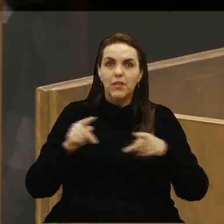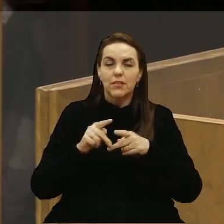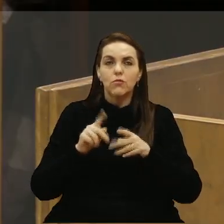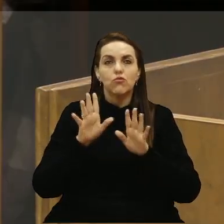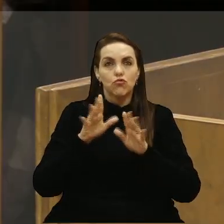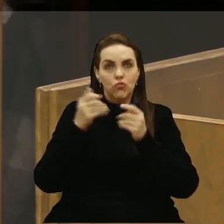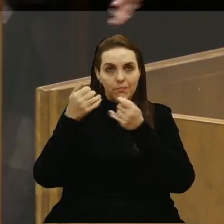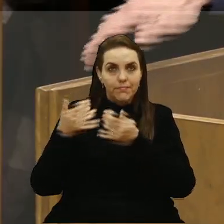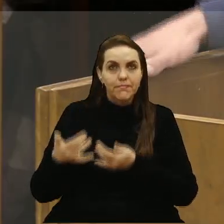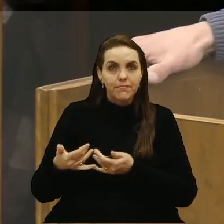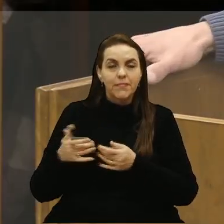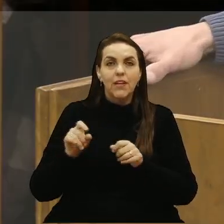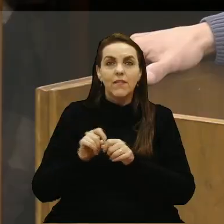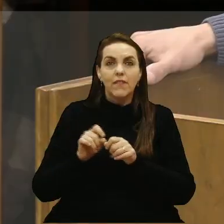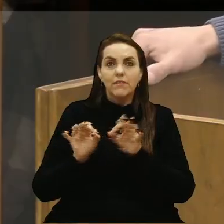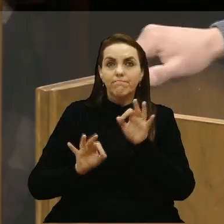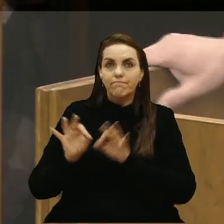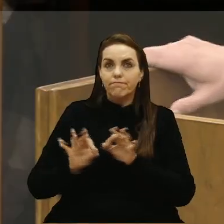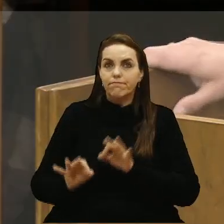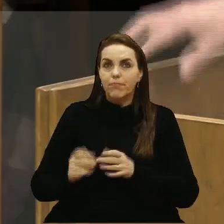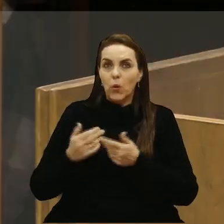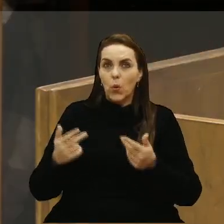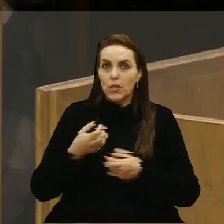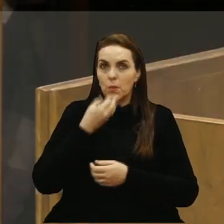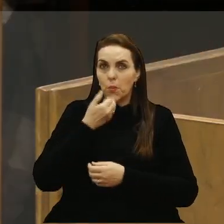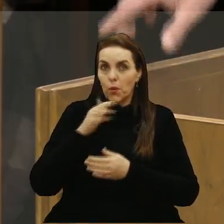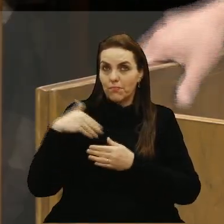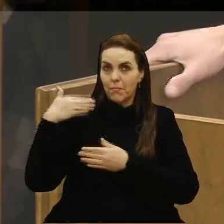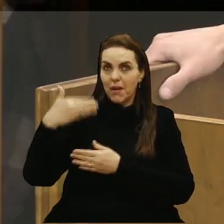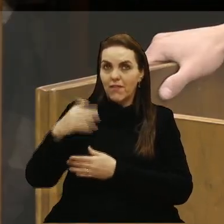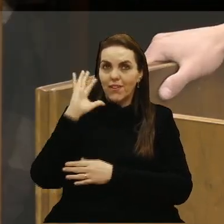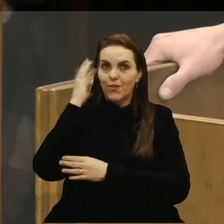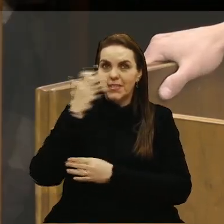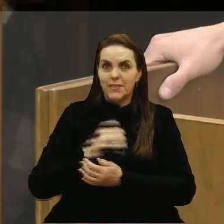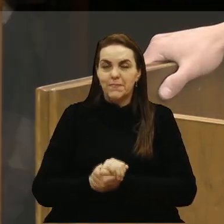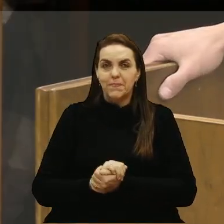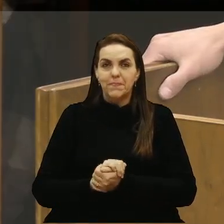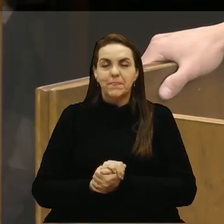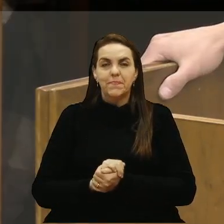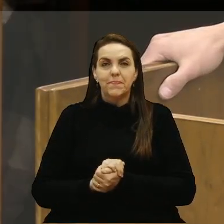parecer das benfeitorias que irão estar acontecendo em breve. Por gentileza.